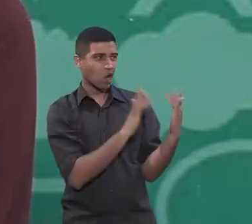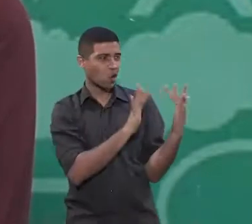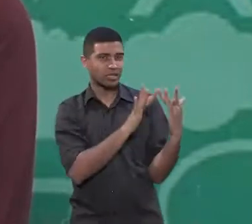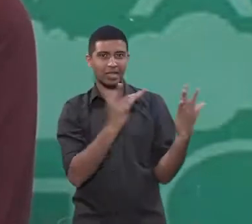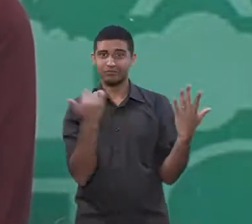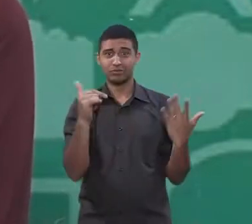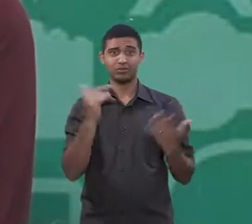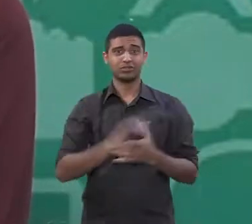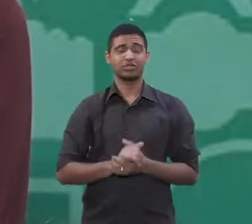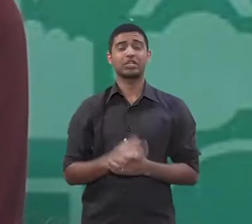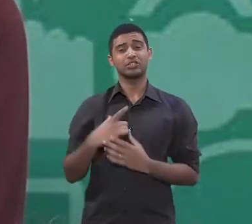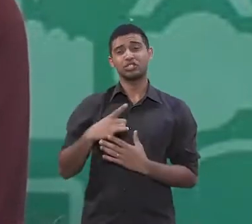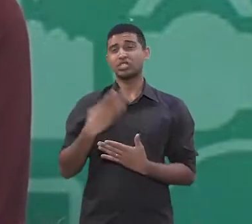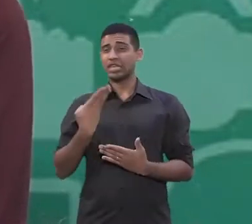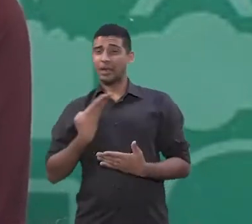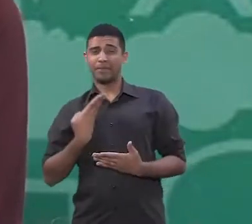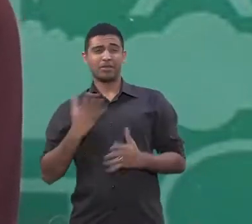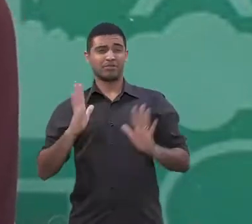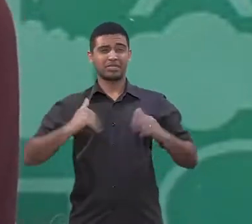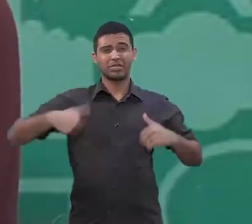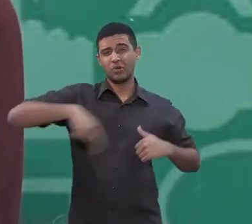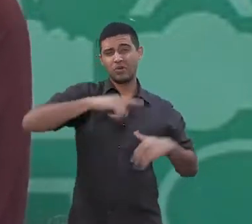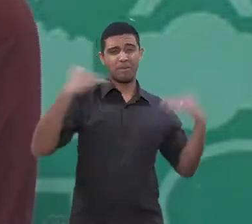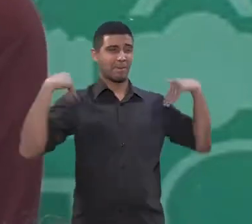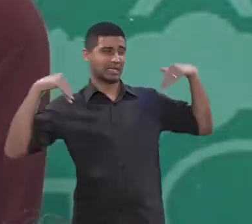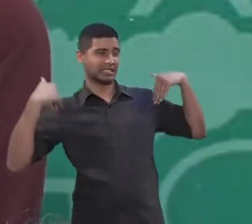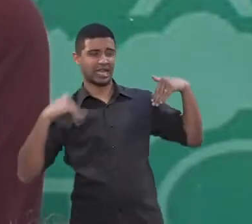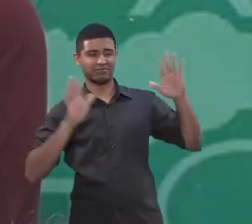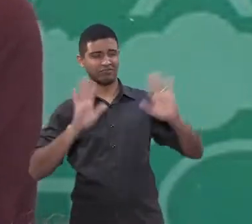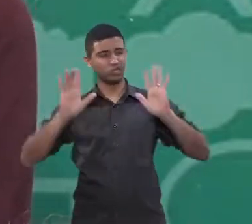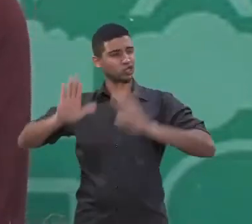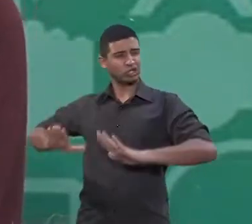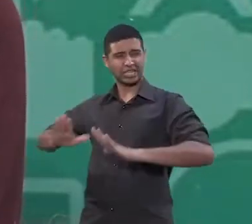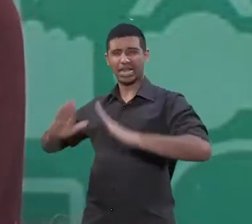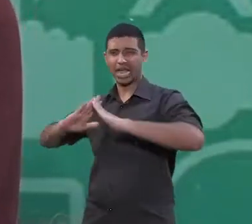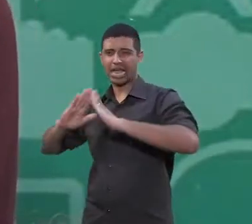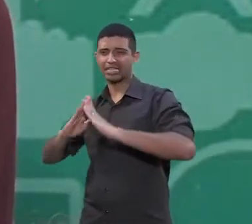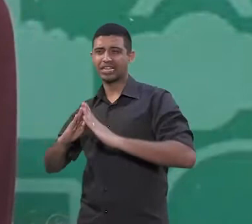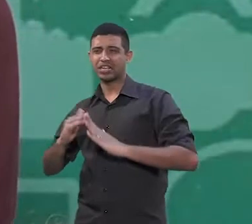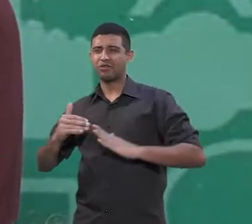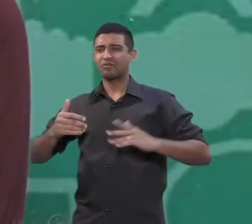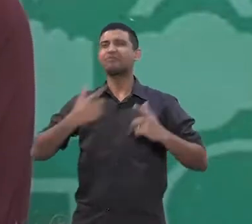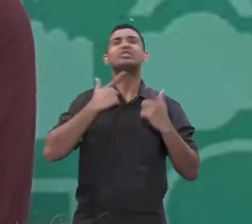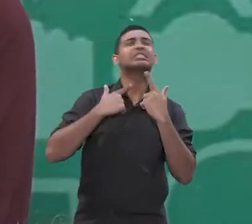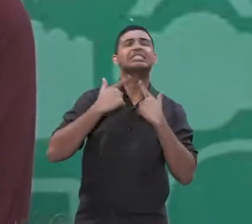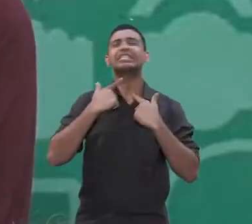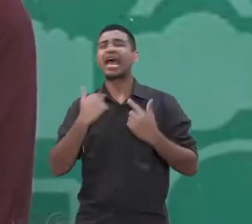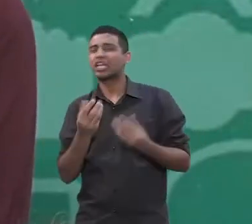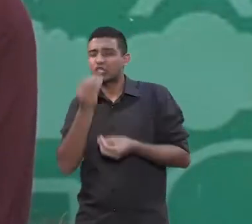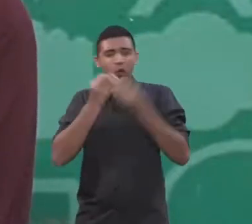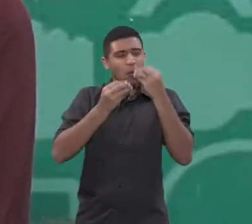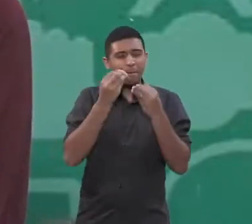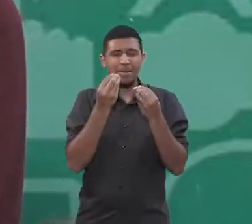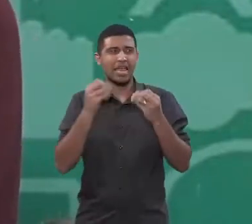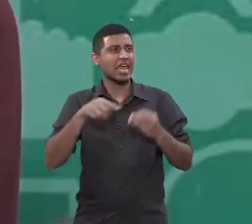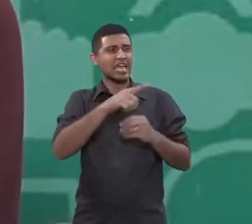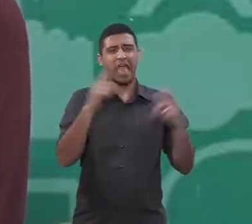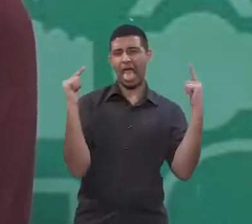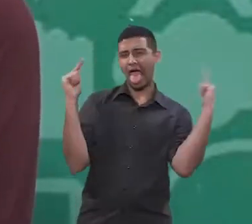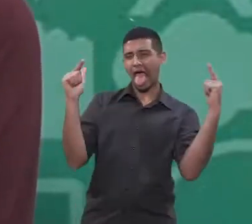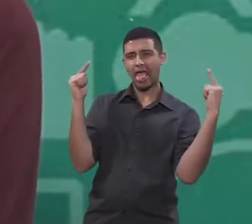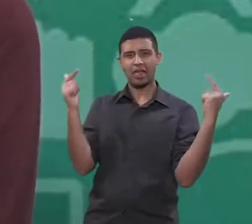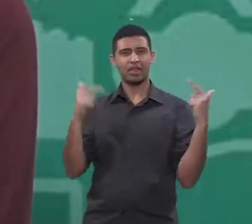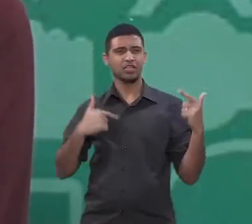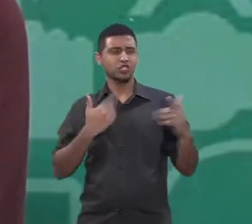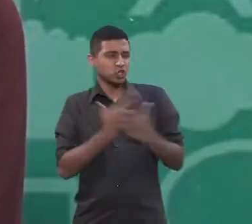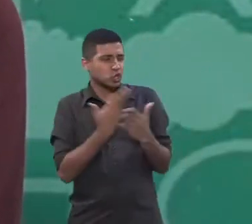dali. Sim. Eu tinha amigos, mas eu não queria sair, eu queria só ficar em casa, eu não tinha vontade de comer, não tinha vontade nenhuma de ir pra balada, não